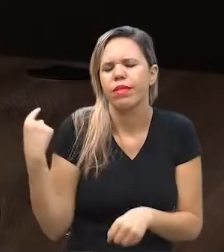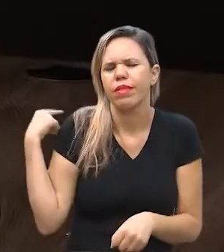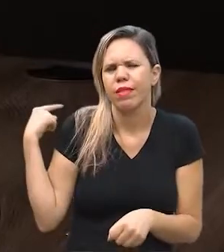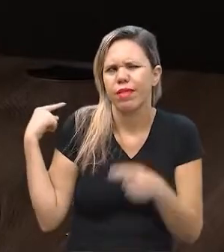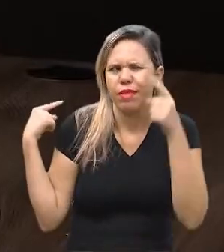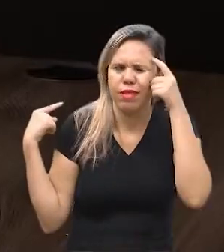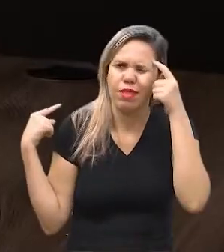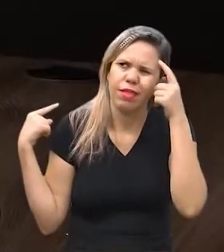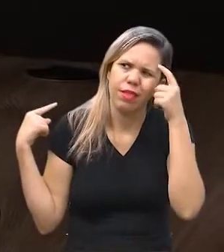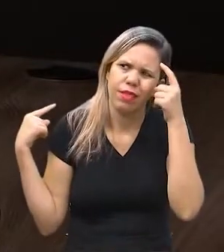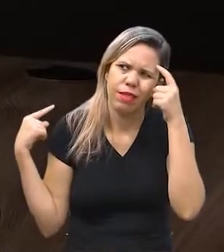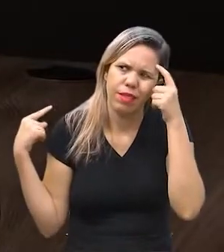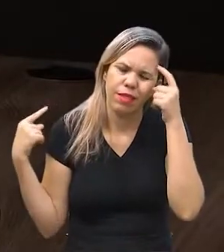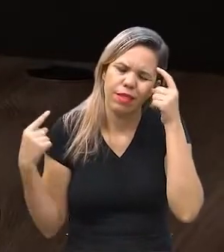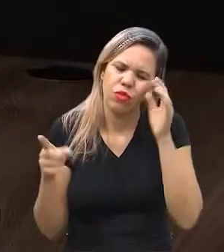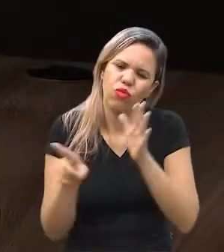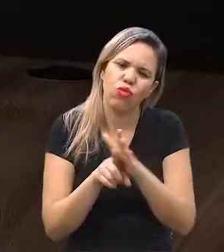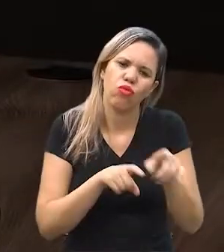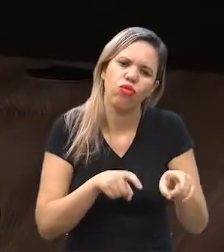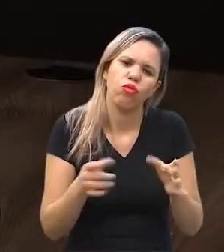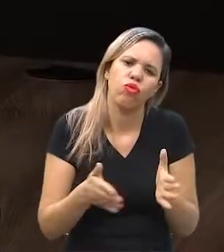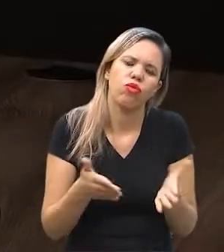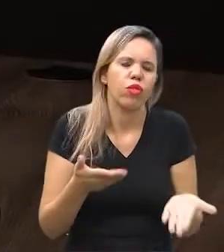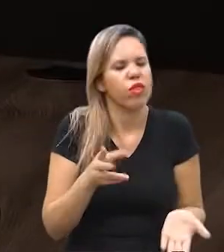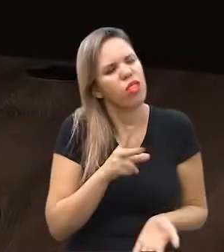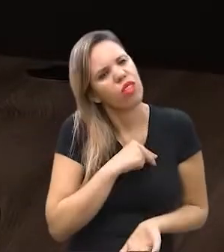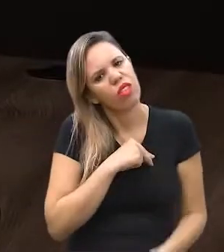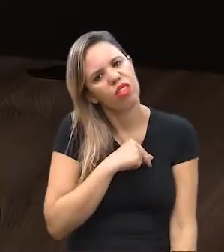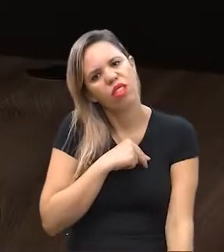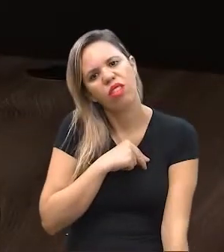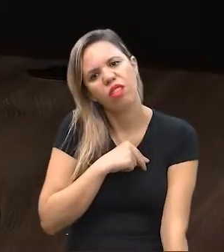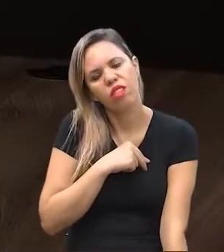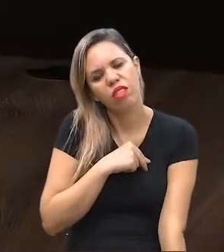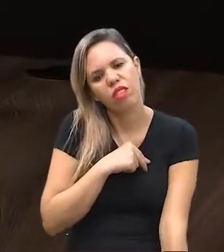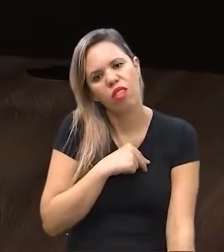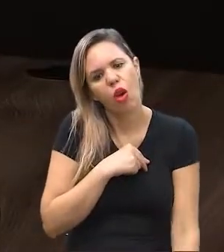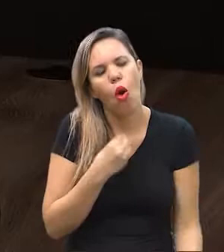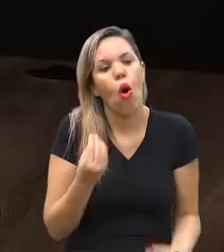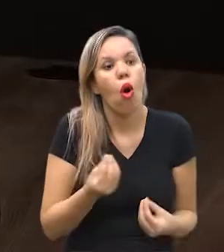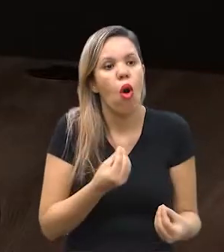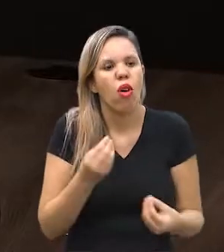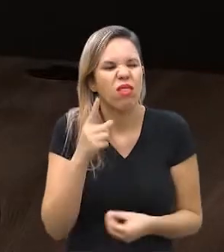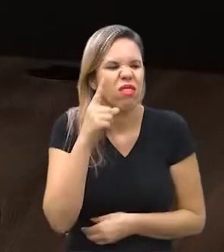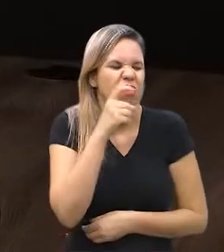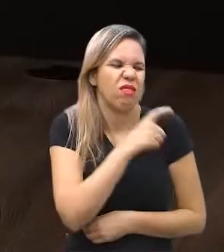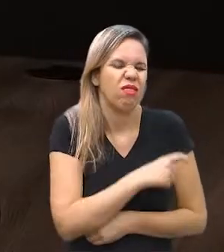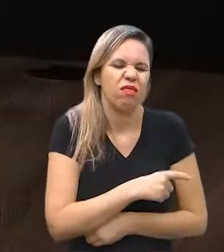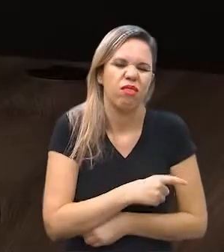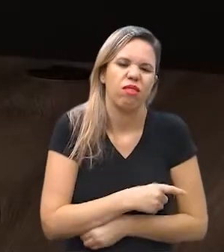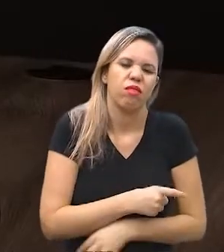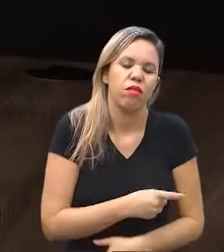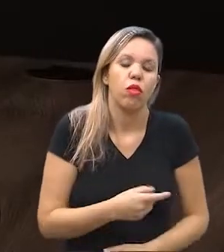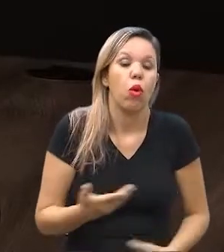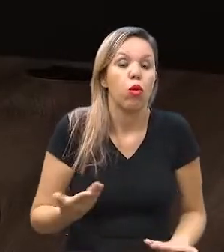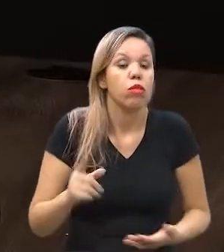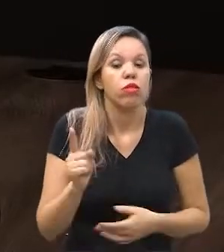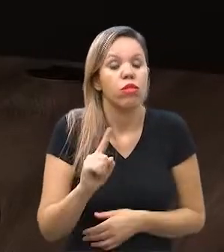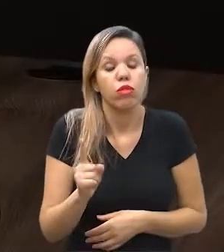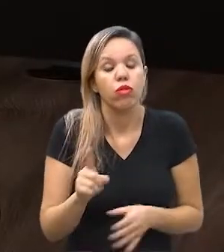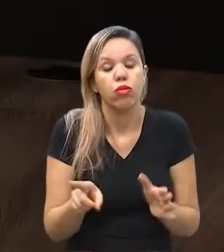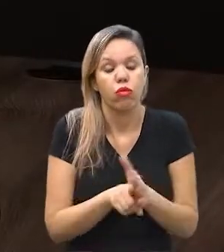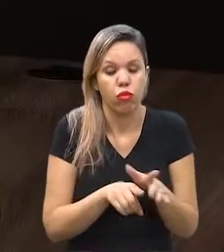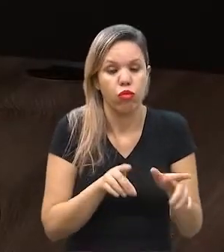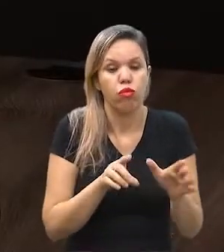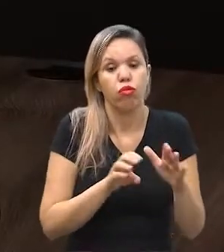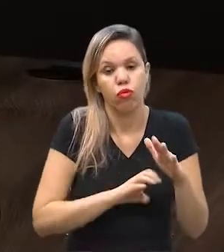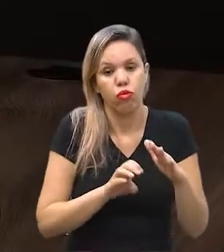se pensava em produtor rural, se falava, nossa, como vai ser difícil. E hoje não, esse